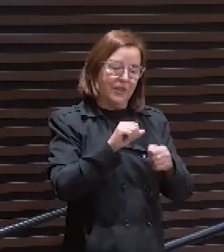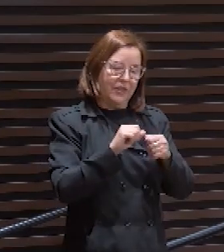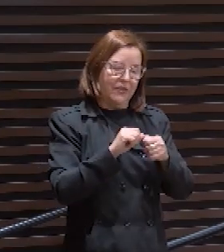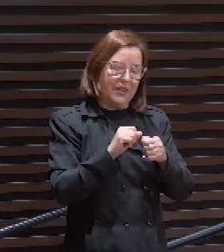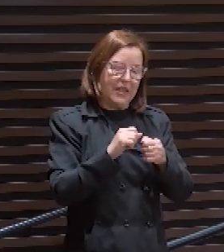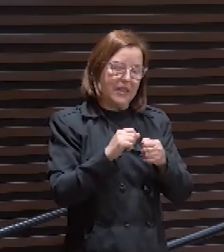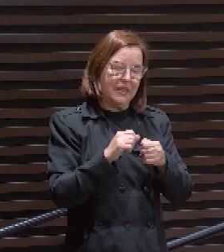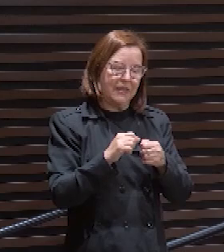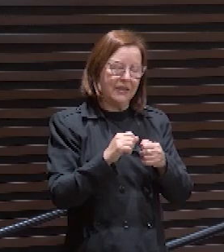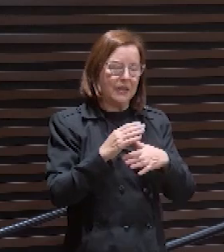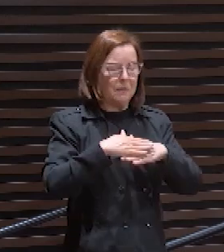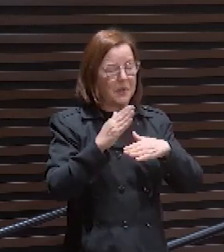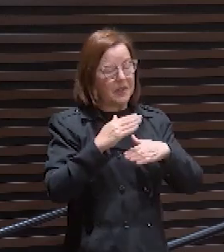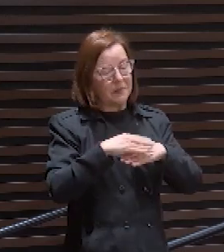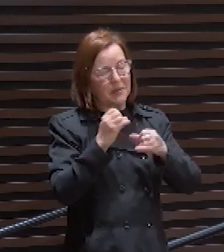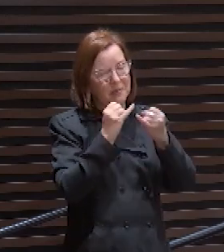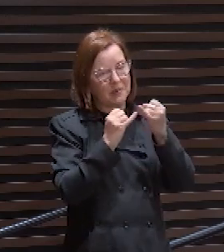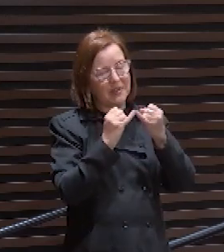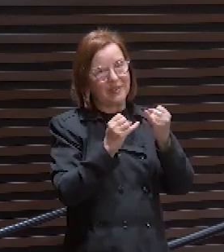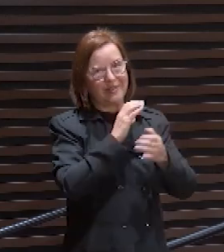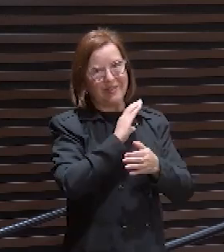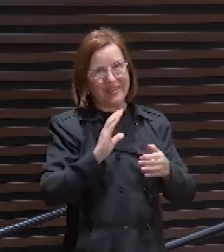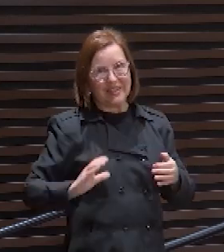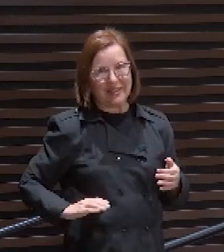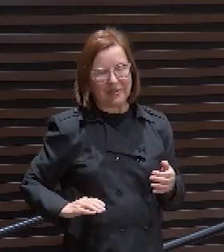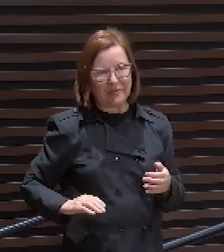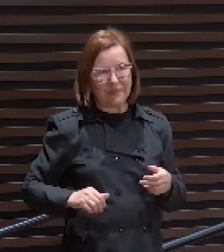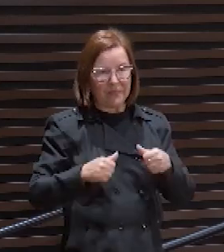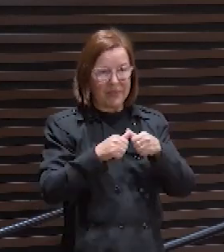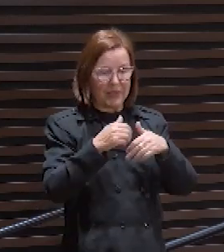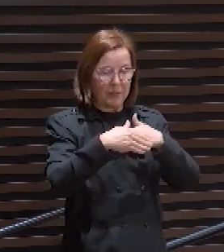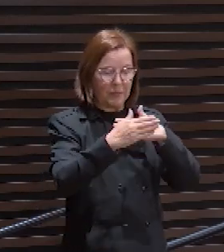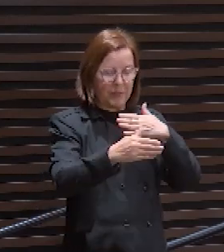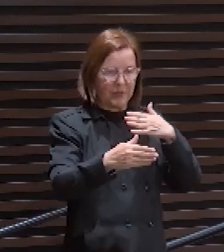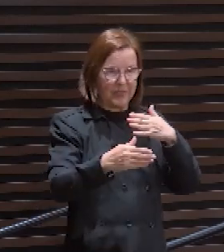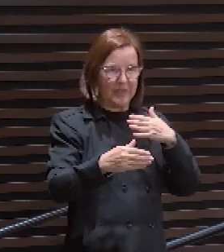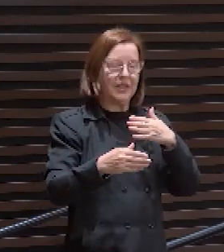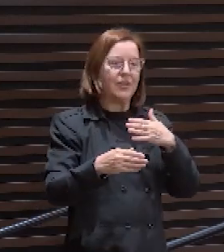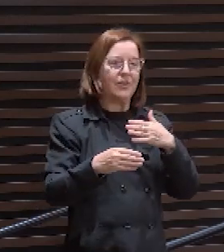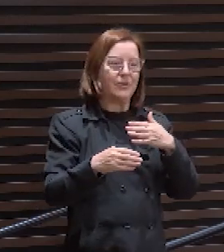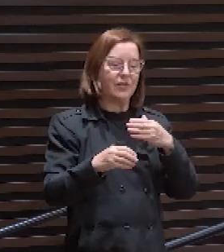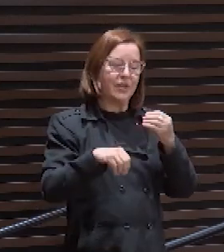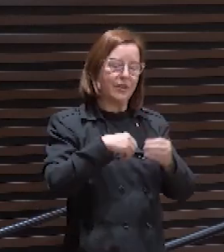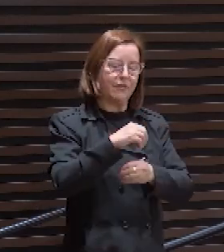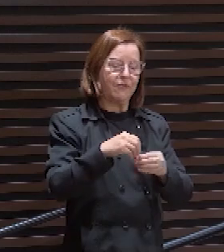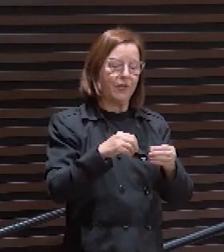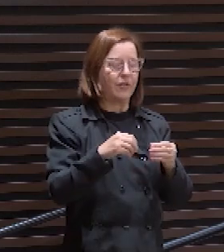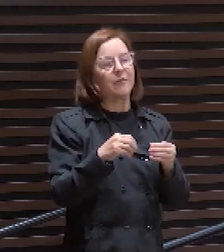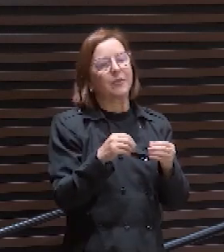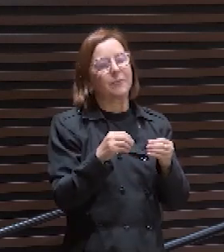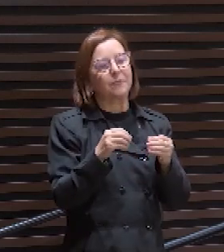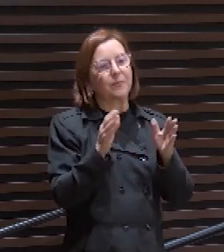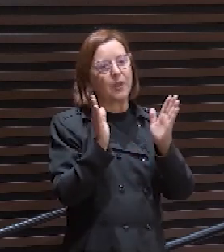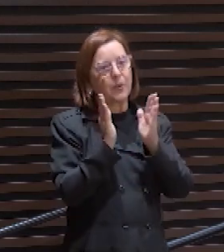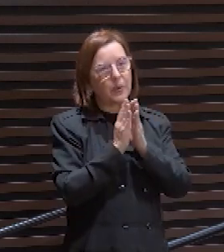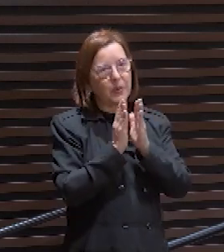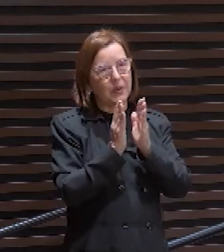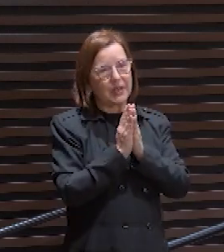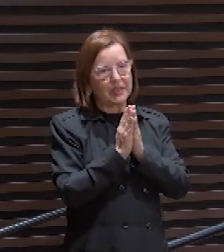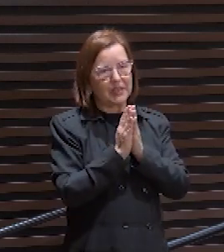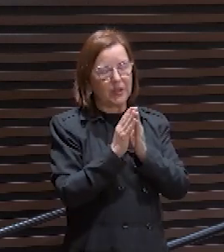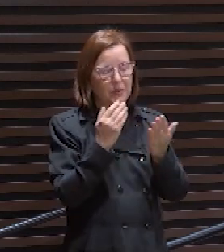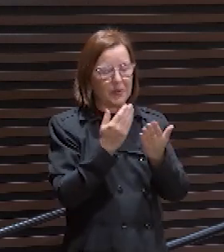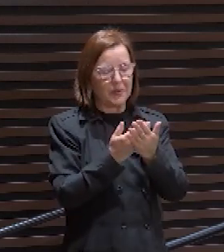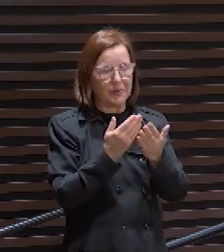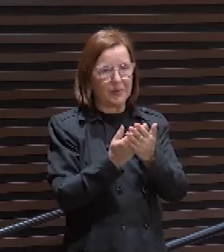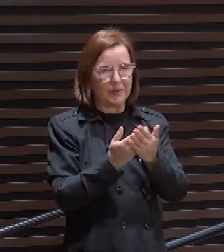processo envolve disciplina espiritual, como oração, estudo da Bíblia e comunhão com os irmãos, que nos ajudam a crescer na